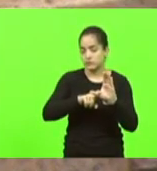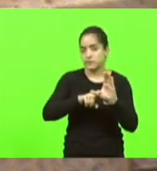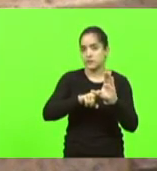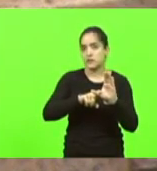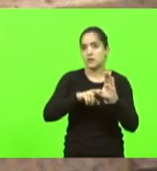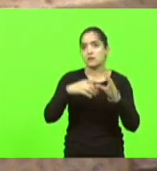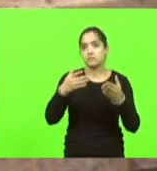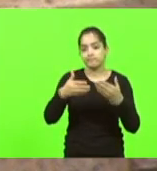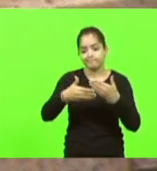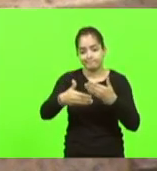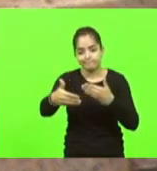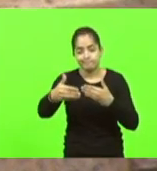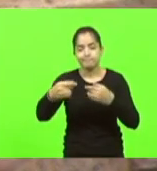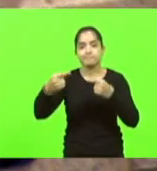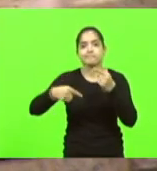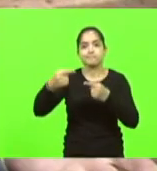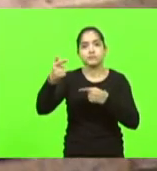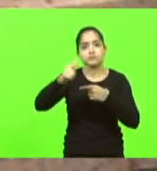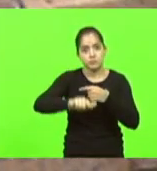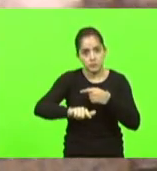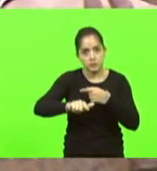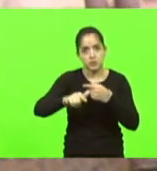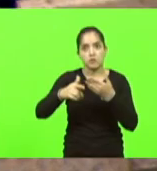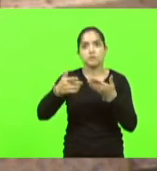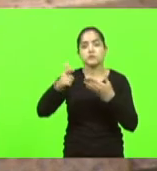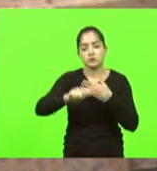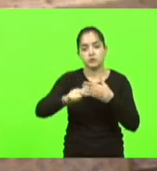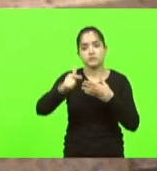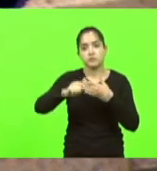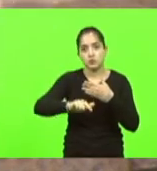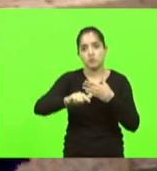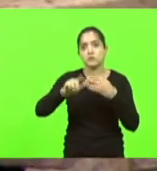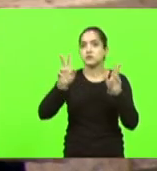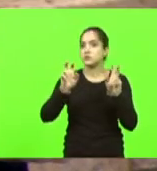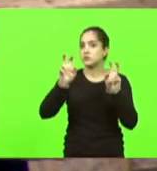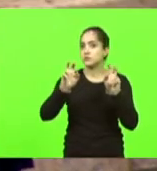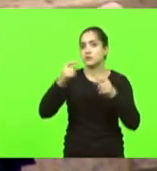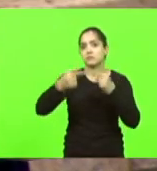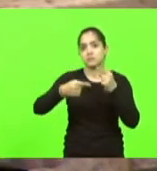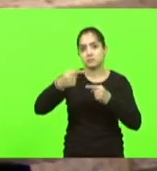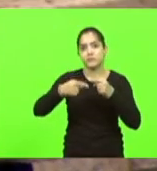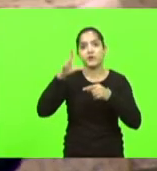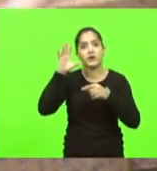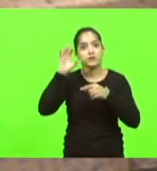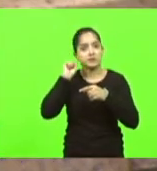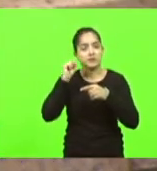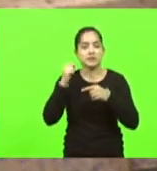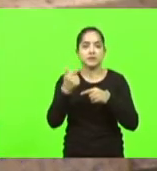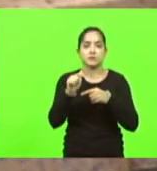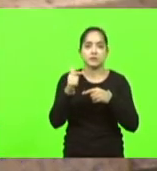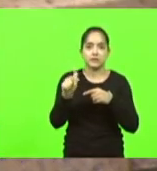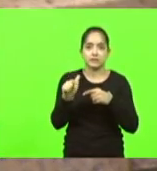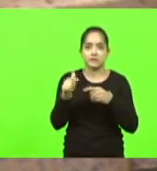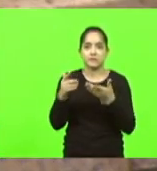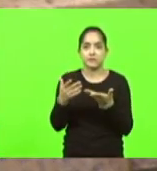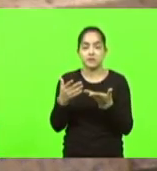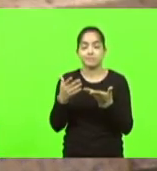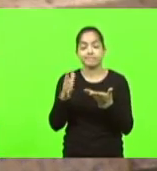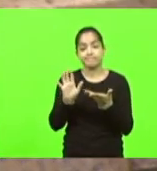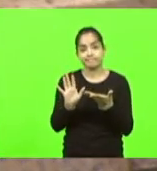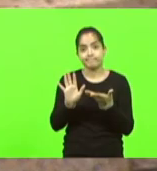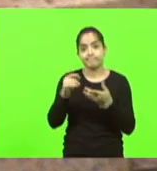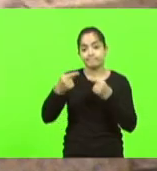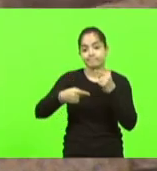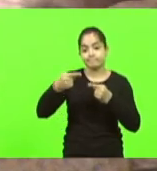logo teremos uma discussão de novo e logo viremos de novo que o tema não foi debatido ou seja esse aí são debate